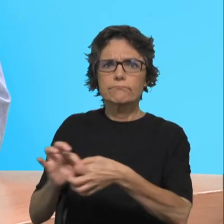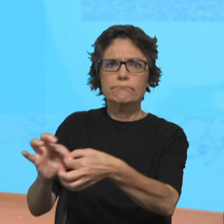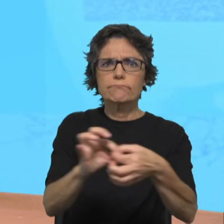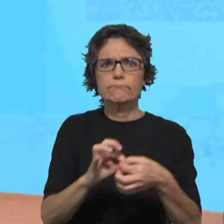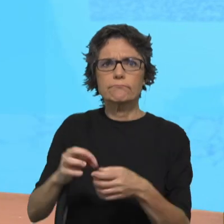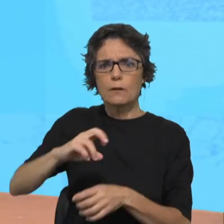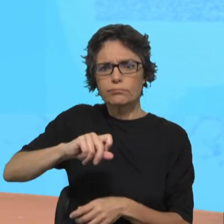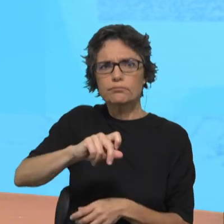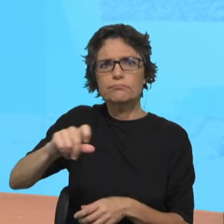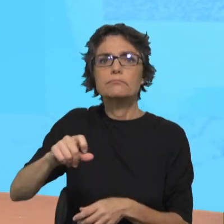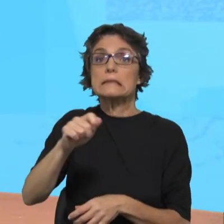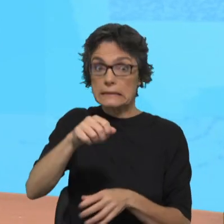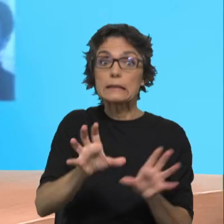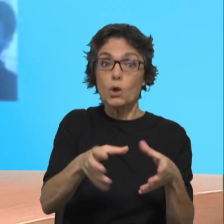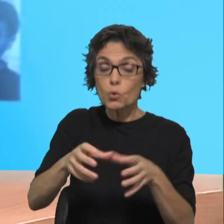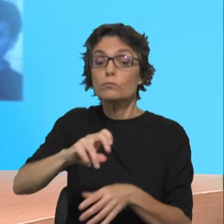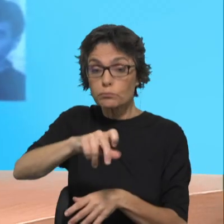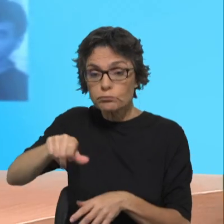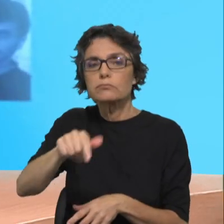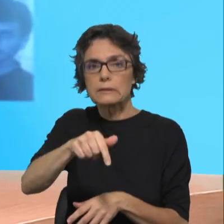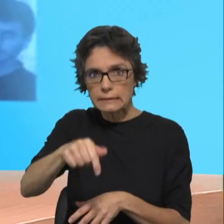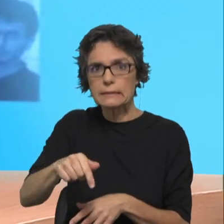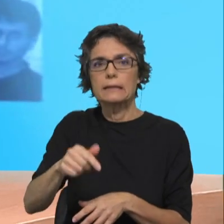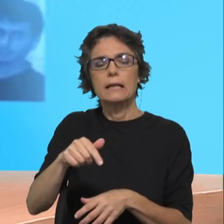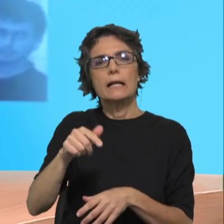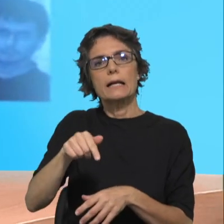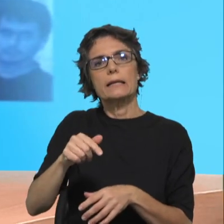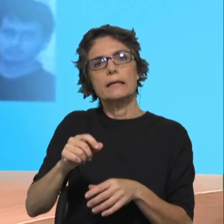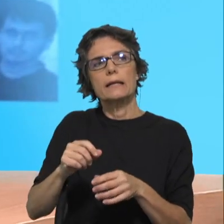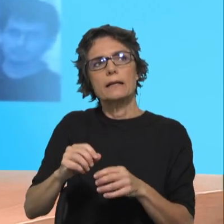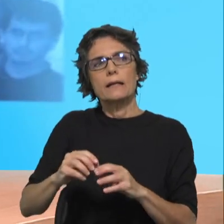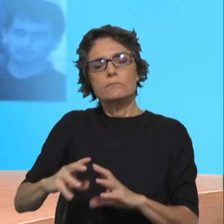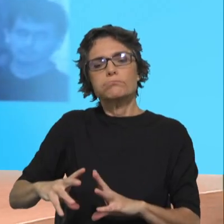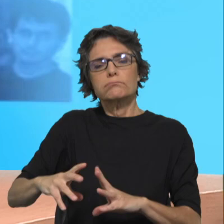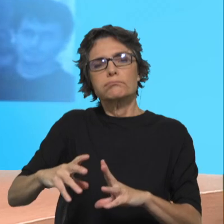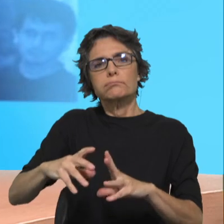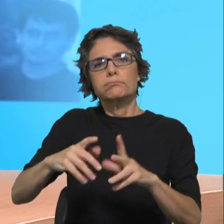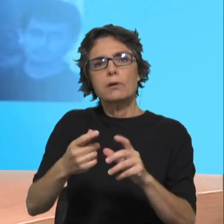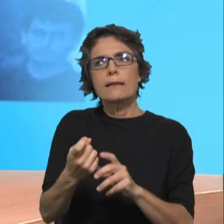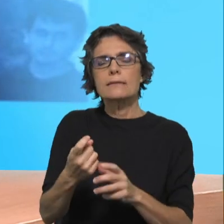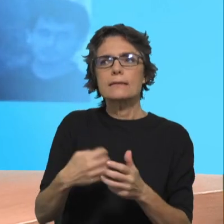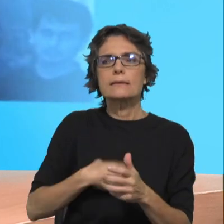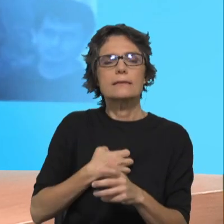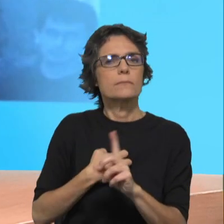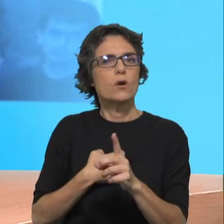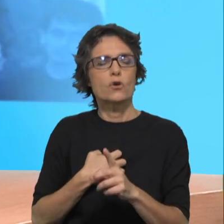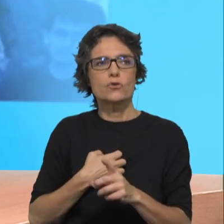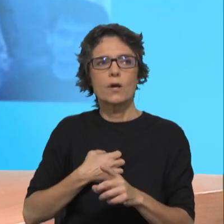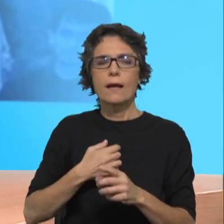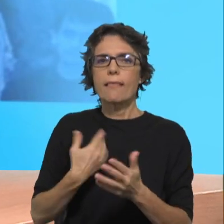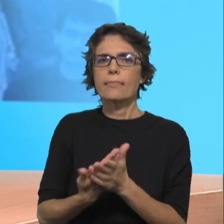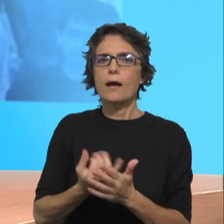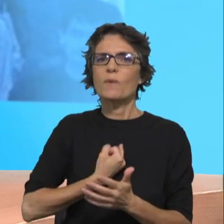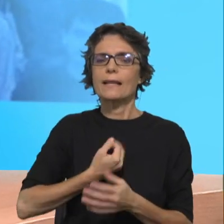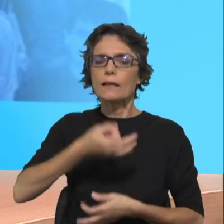não é? Exatamente, essa ação local, de focos de conversão, e foi surgindo a necessidade que ela se configurasse mais formalmente, porque fomos convidados para